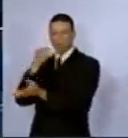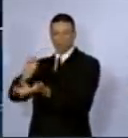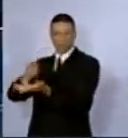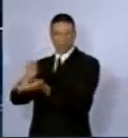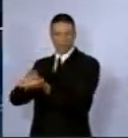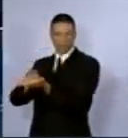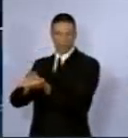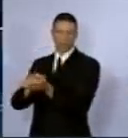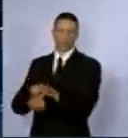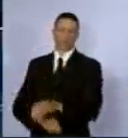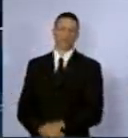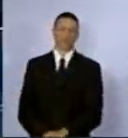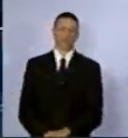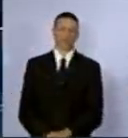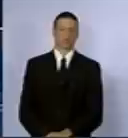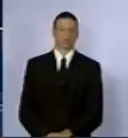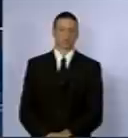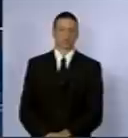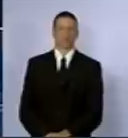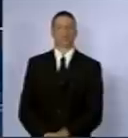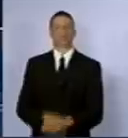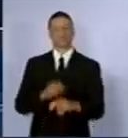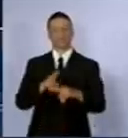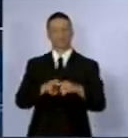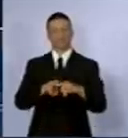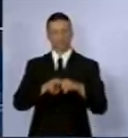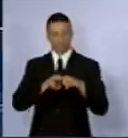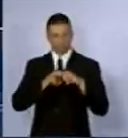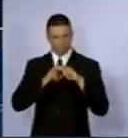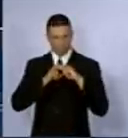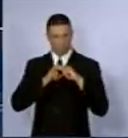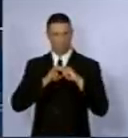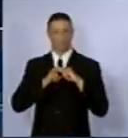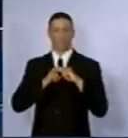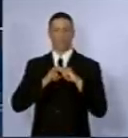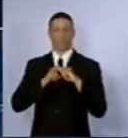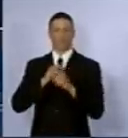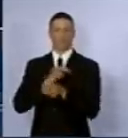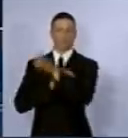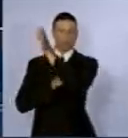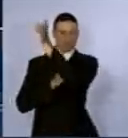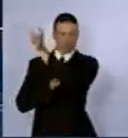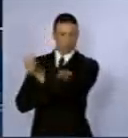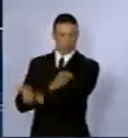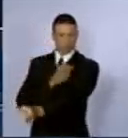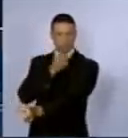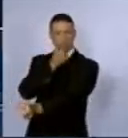mutações. E é por isso que eles começam a produzir